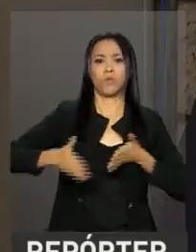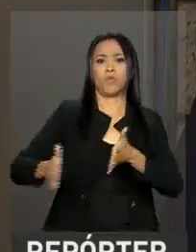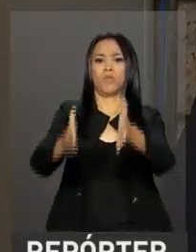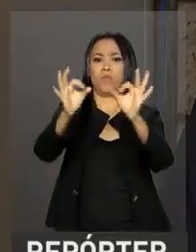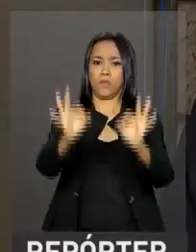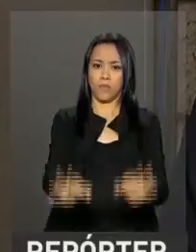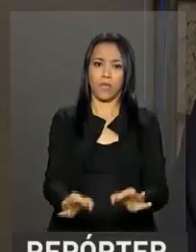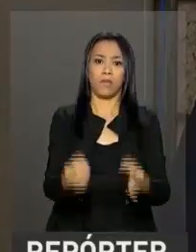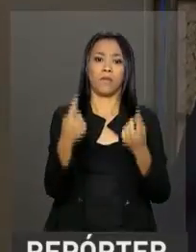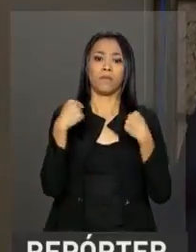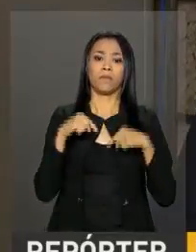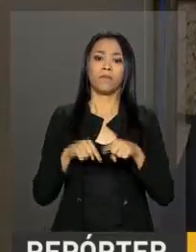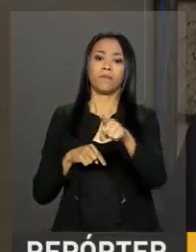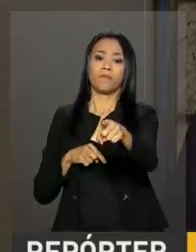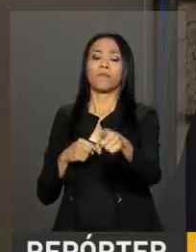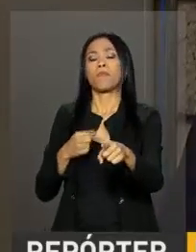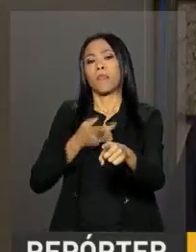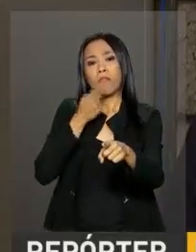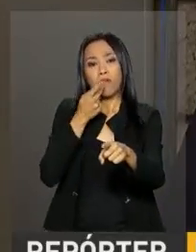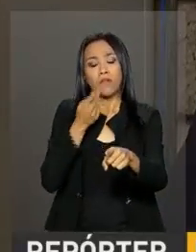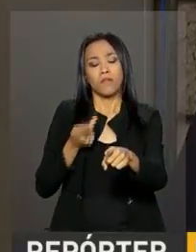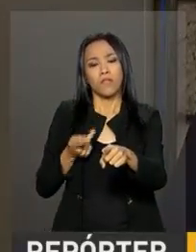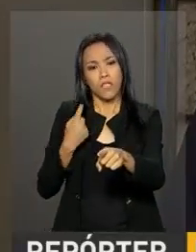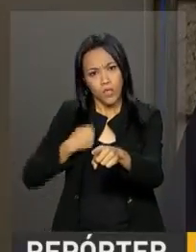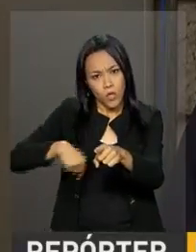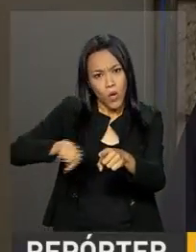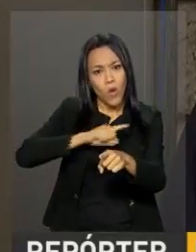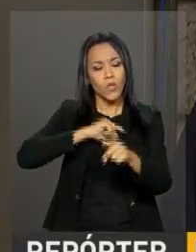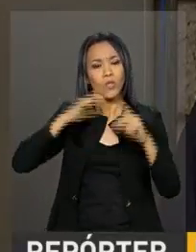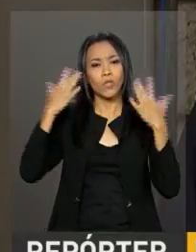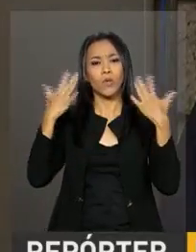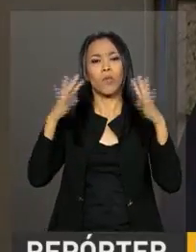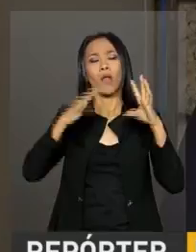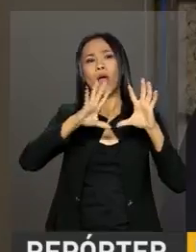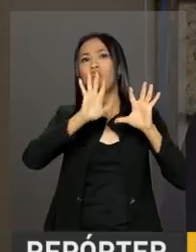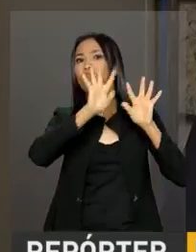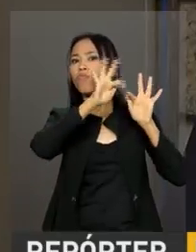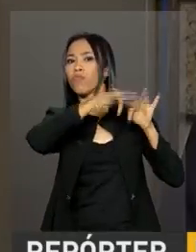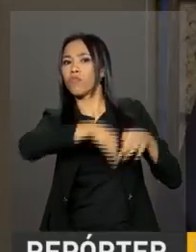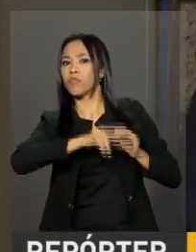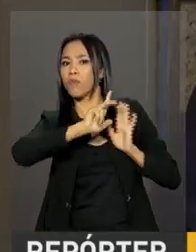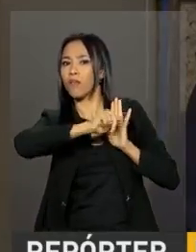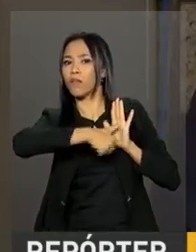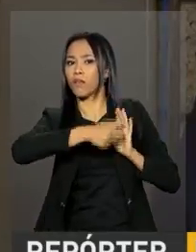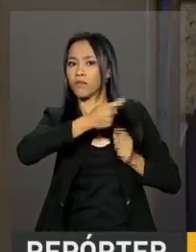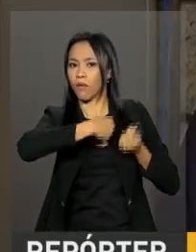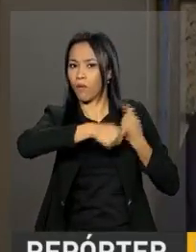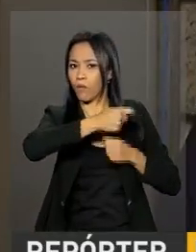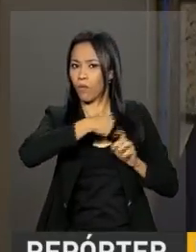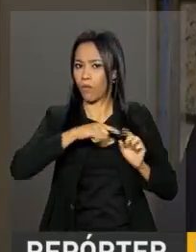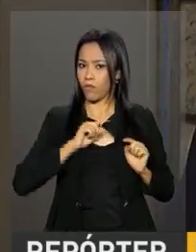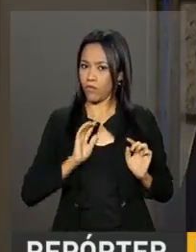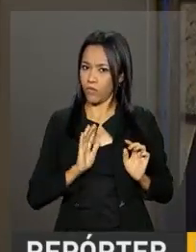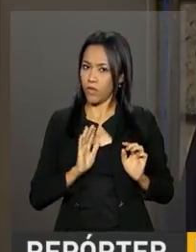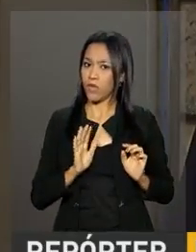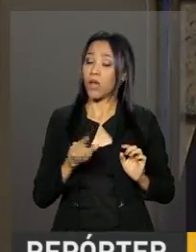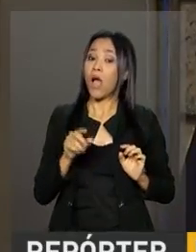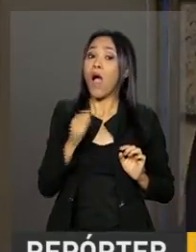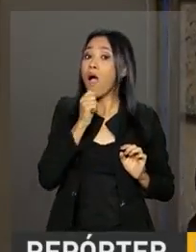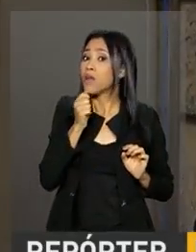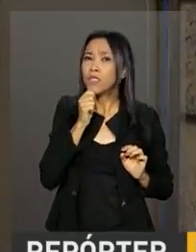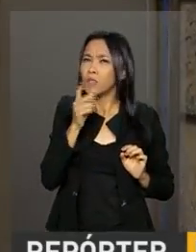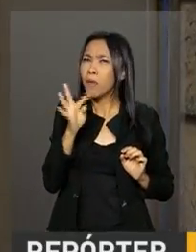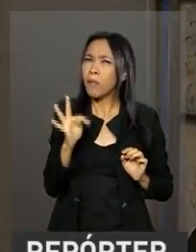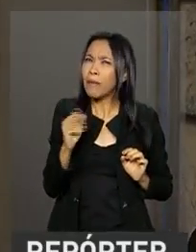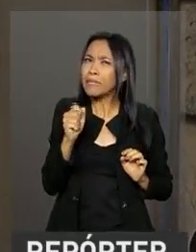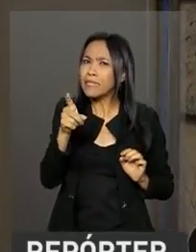nós podemos comemorar o fim da recessão. Ainda não é uma taxa como tivemos no passado,